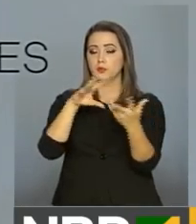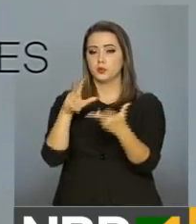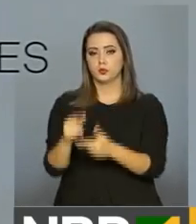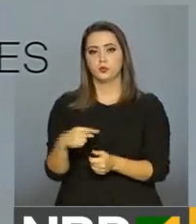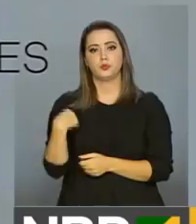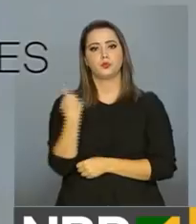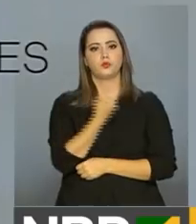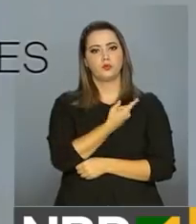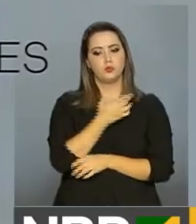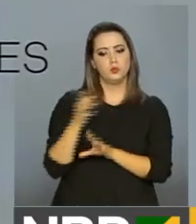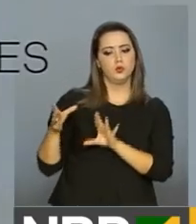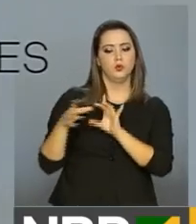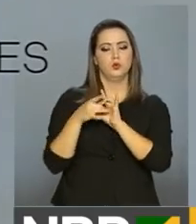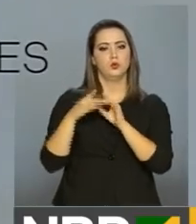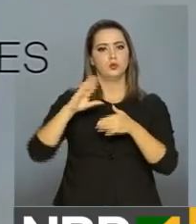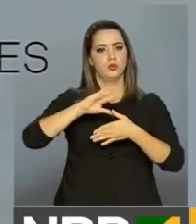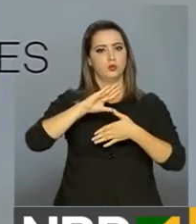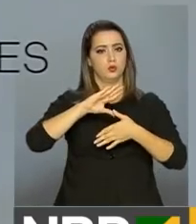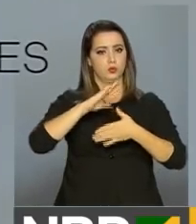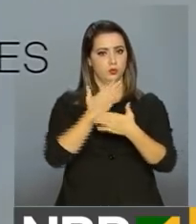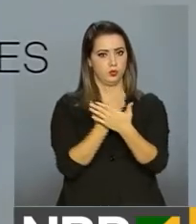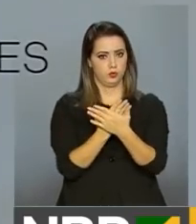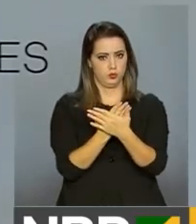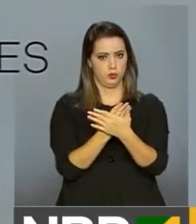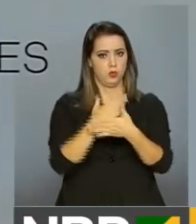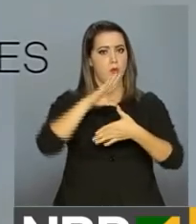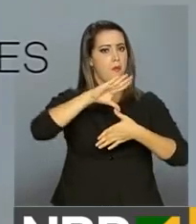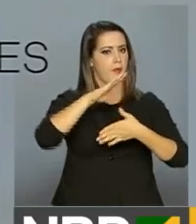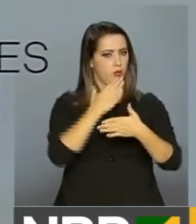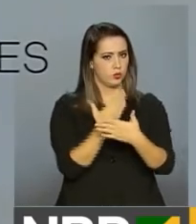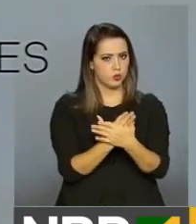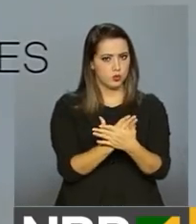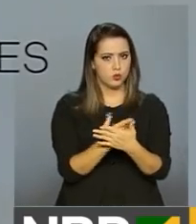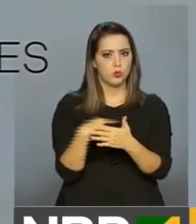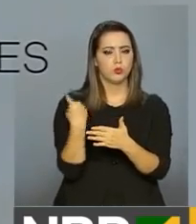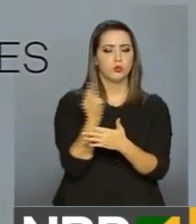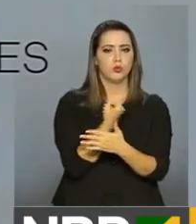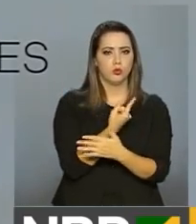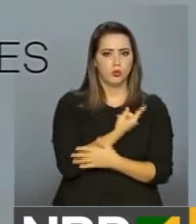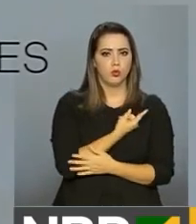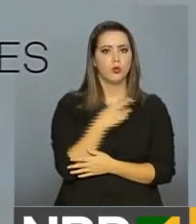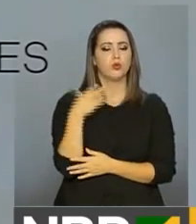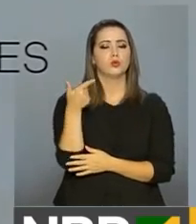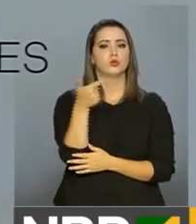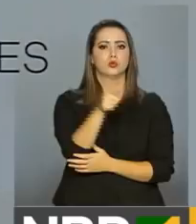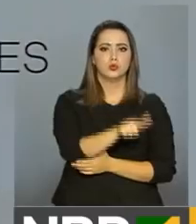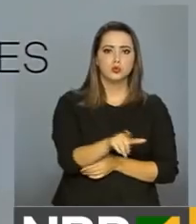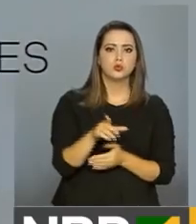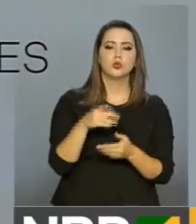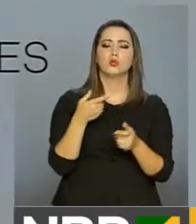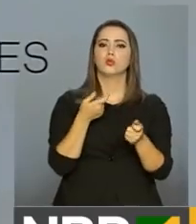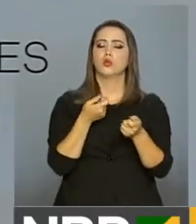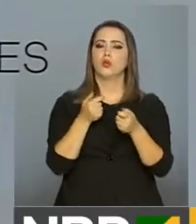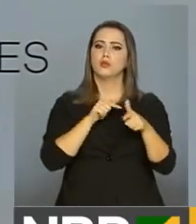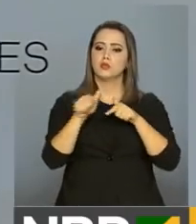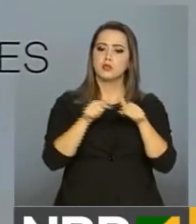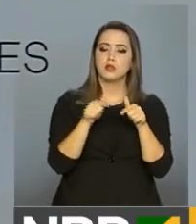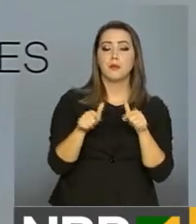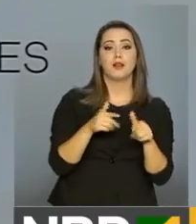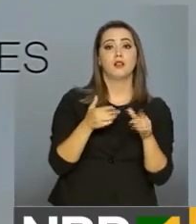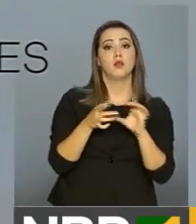Com nossos parceiros do Mercosul, temos resgatado a vocação original do bloco para o livre